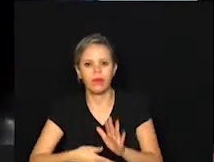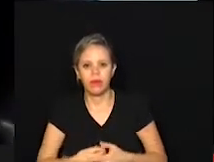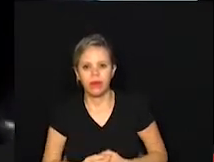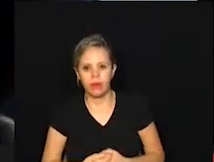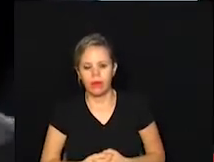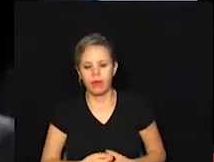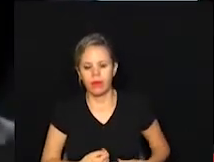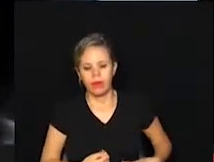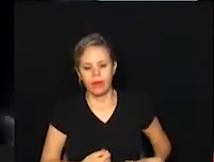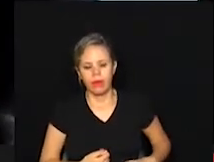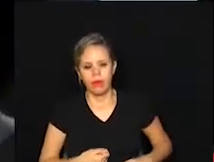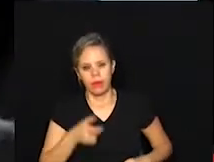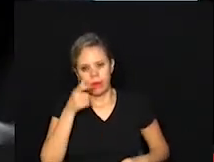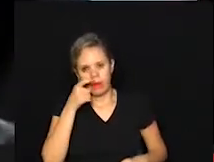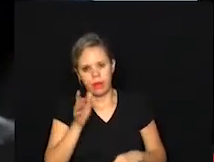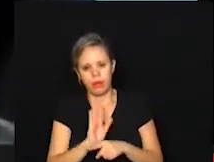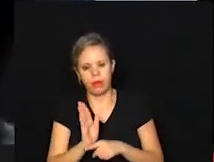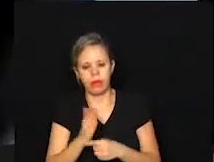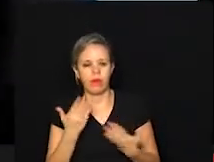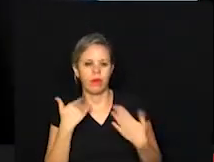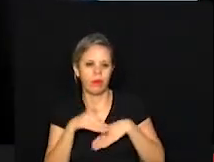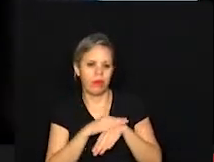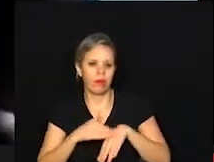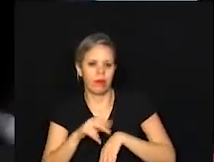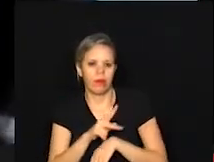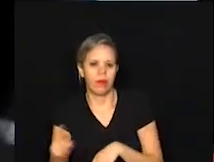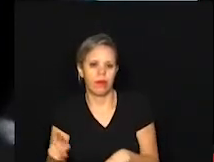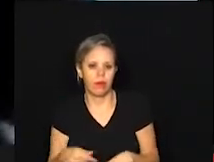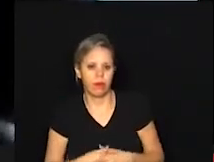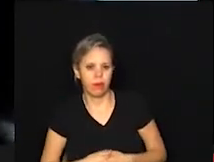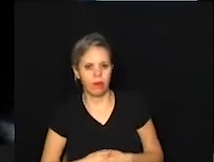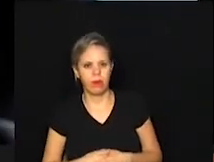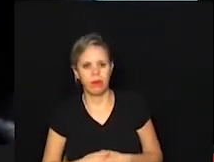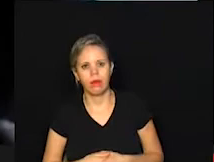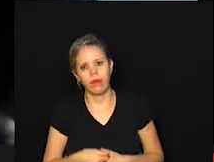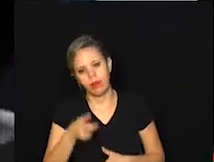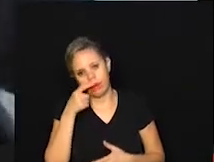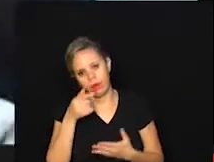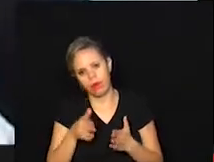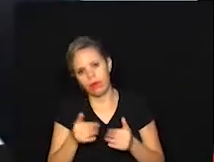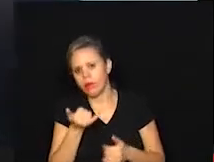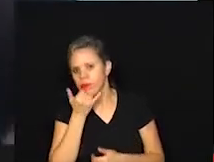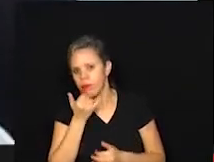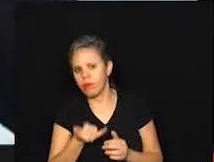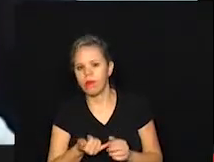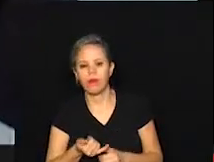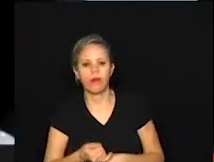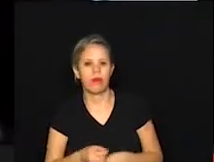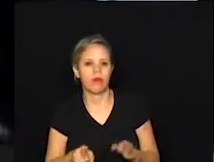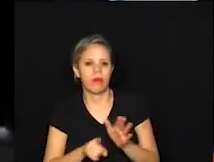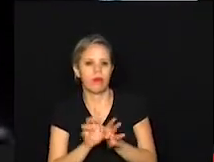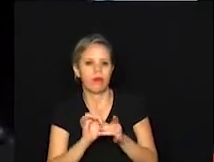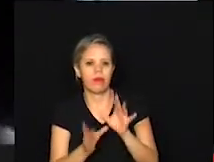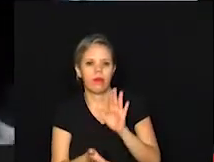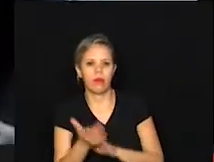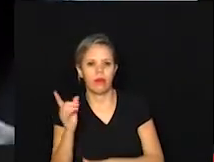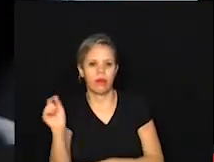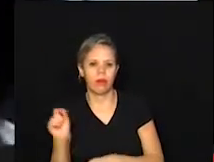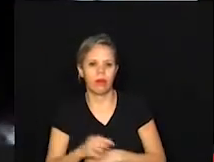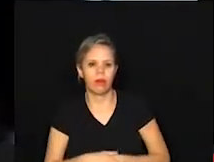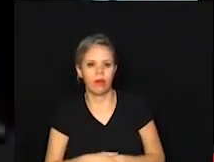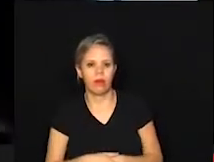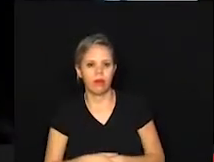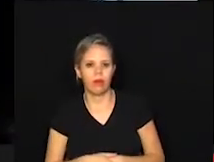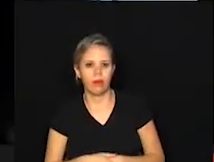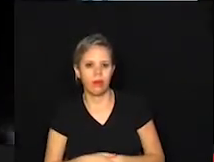eu observo o vídeo, converso com a nossa presidenta, então eu peço desculpas que eu vou colocar a pergunta e vou ter que me retirar. Eu sei que